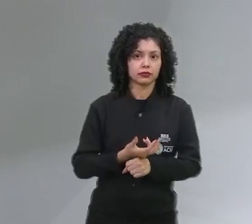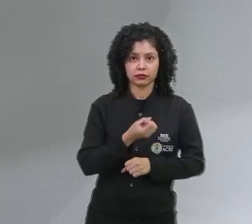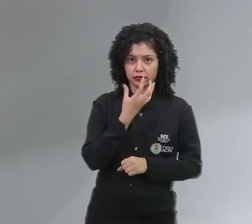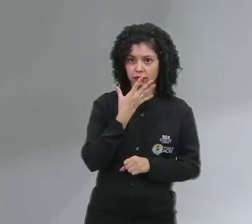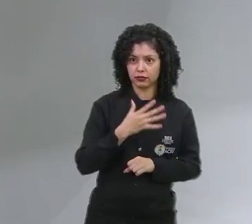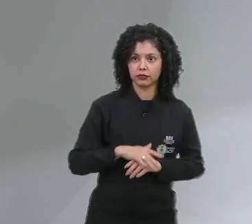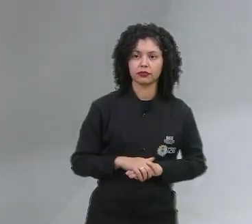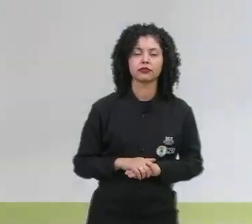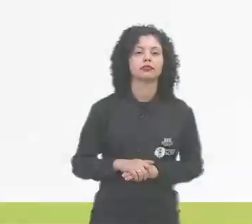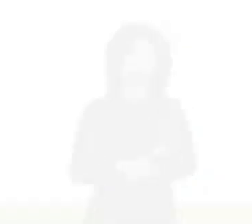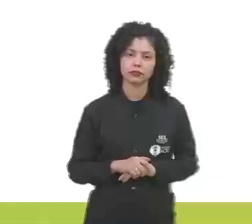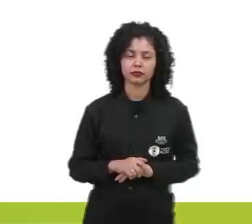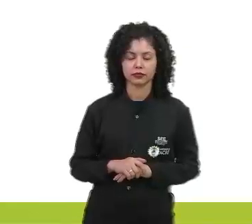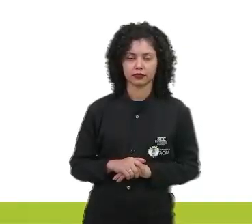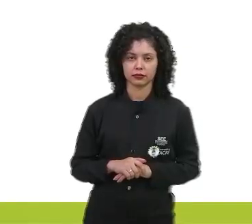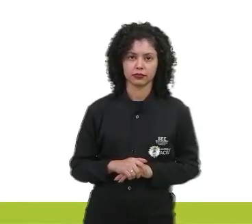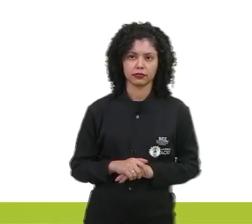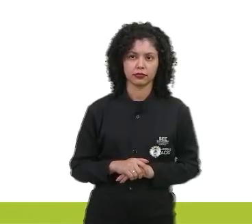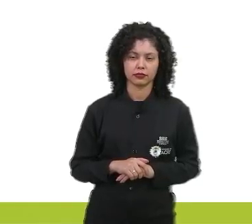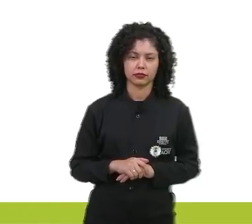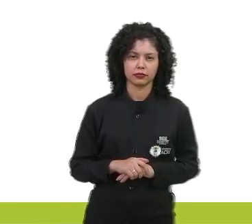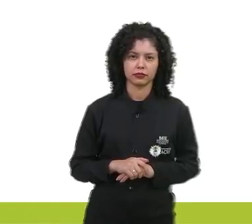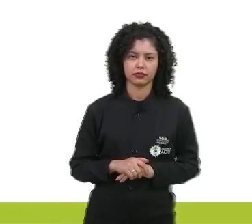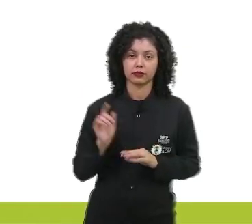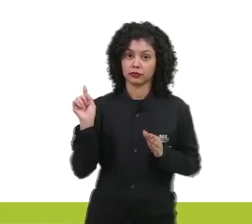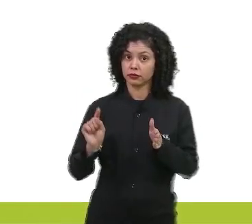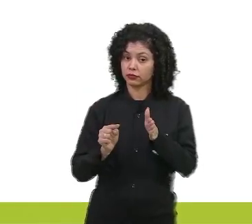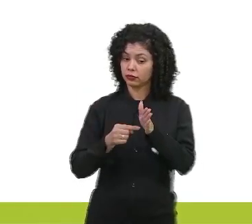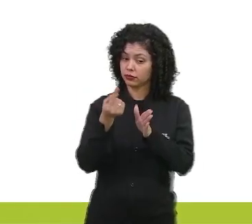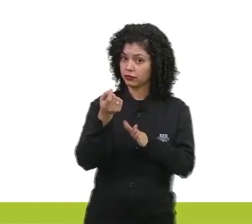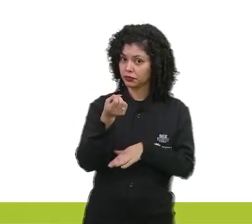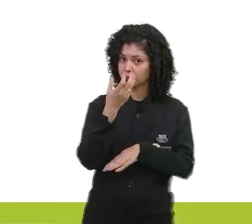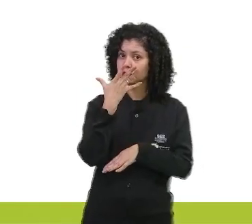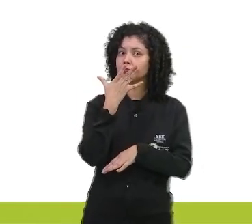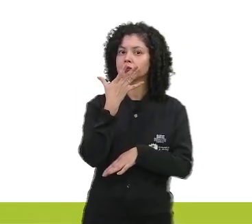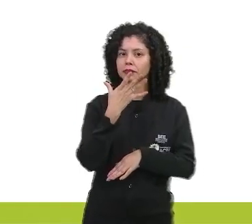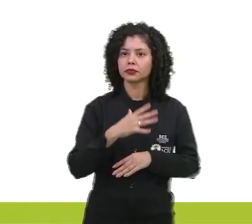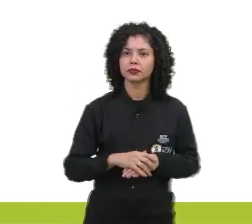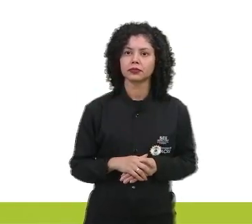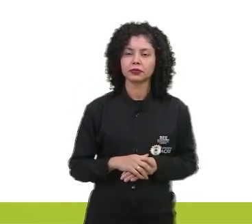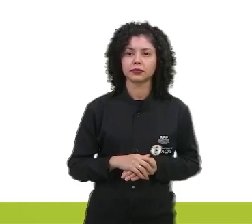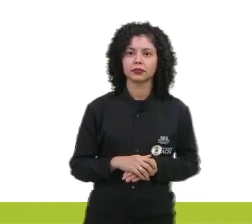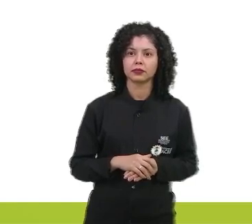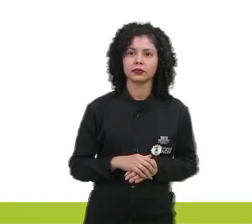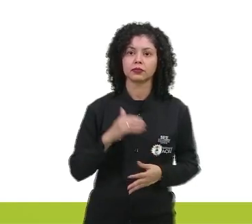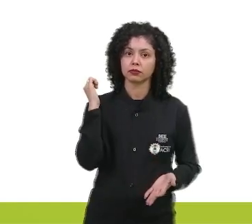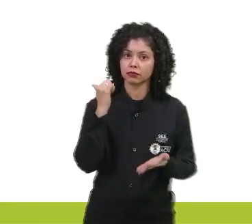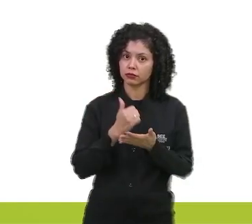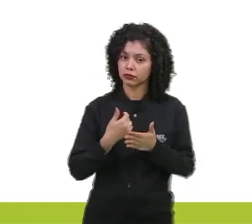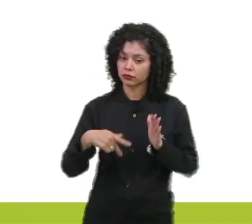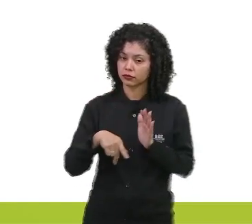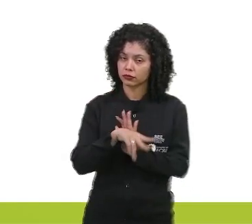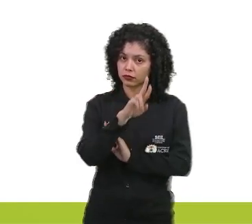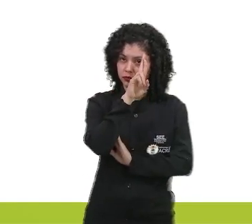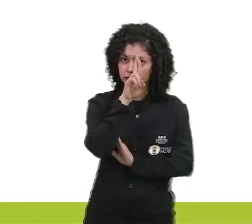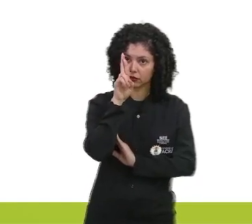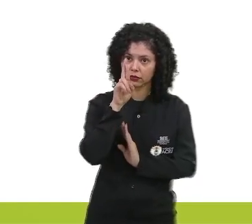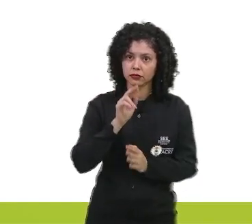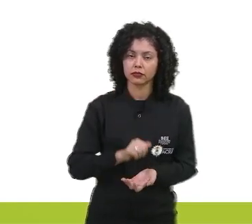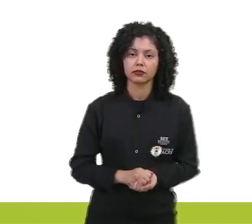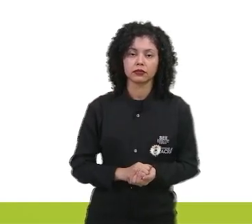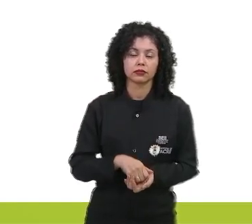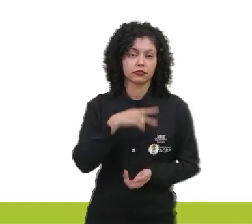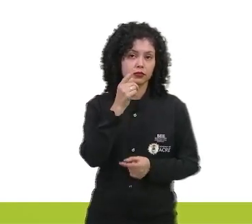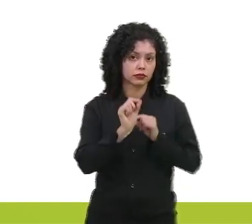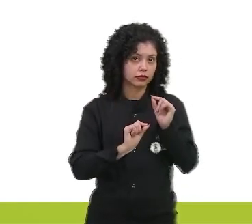fotográfica, certo? Vamos falar aqui sobre a primeira fotografia, né, oficialmente na história.